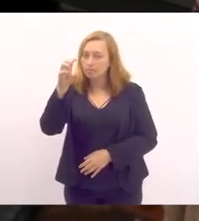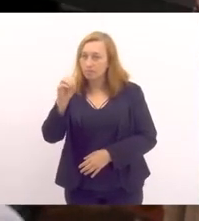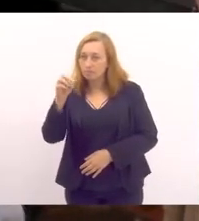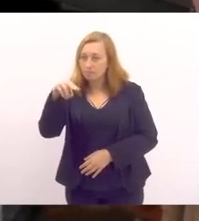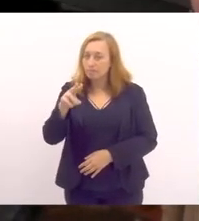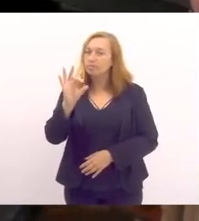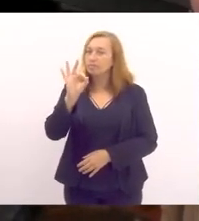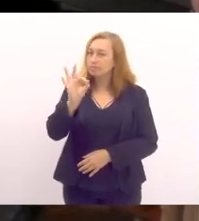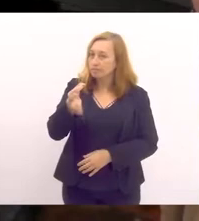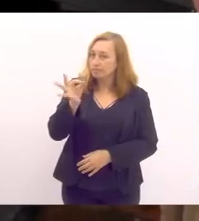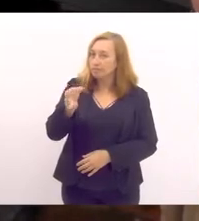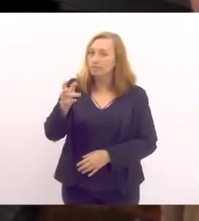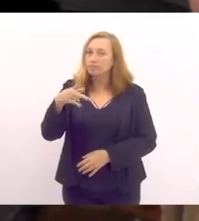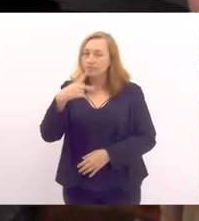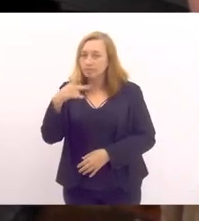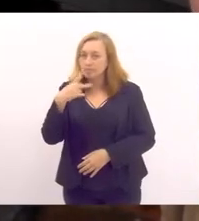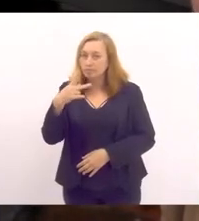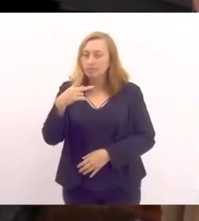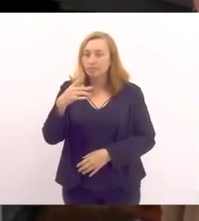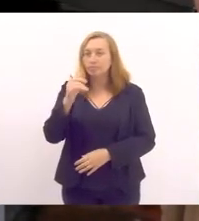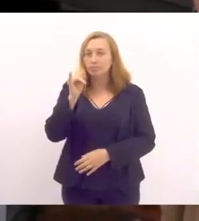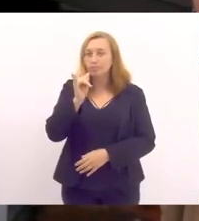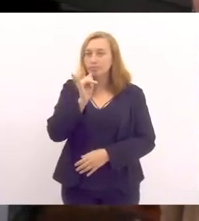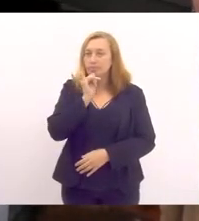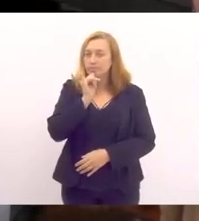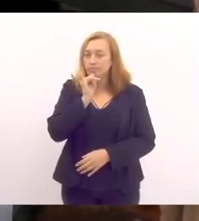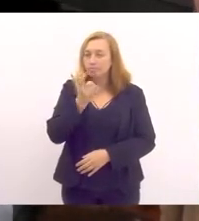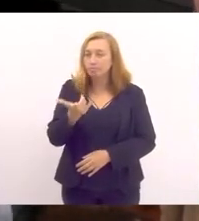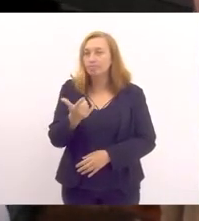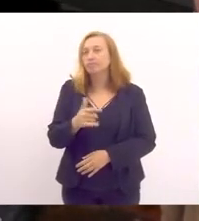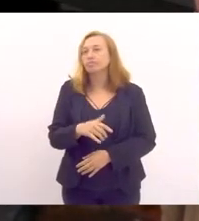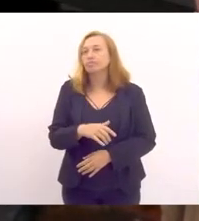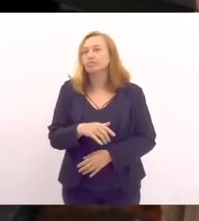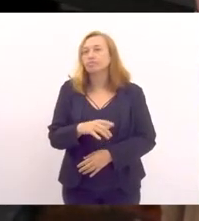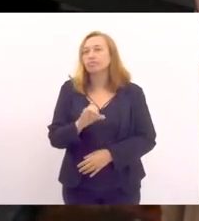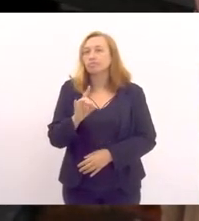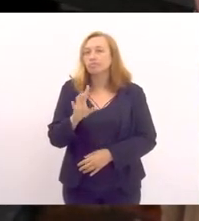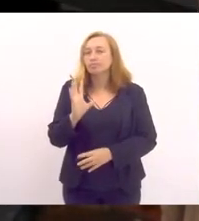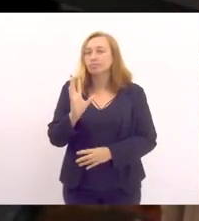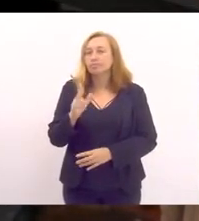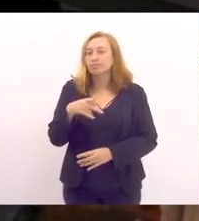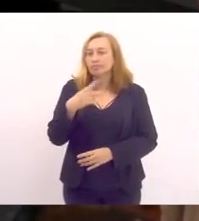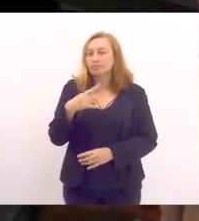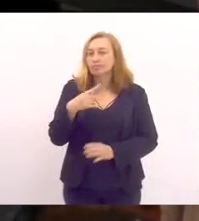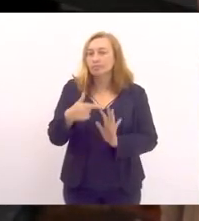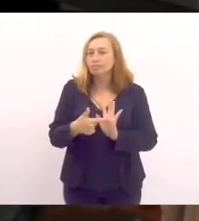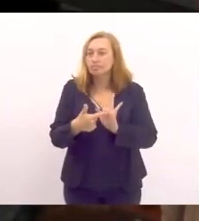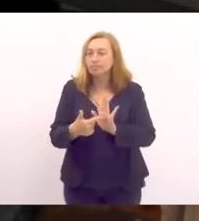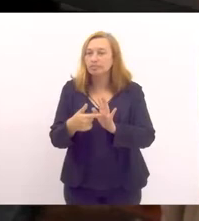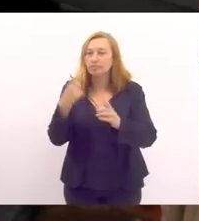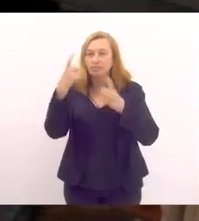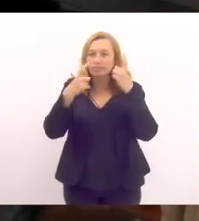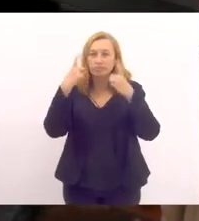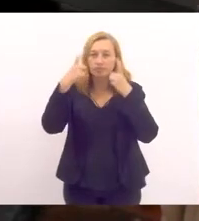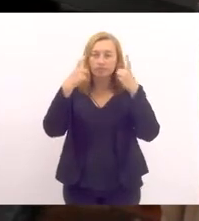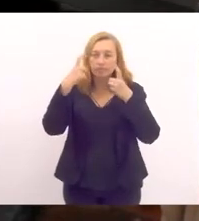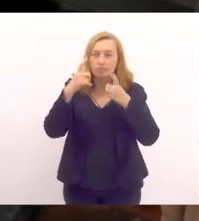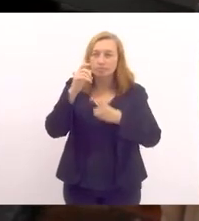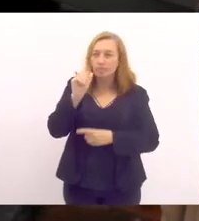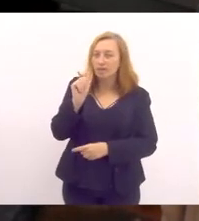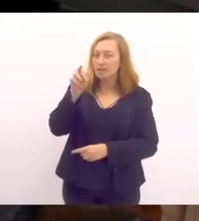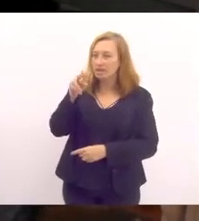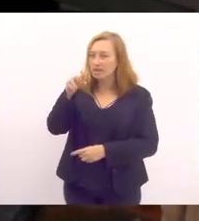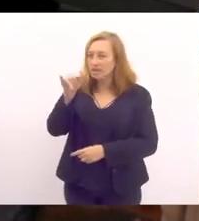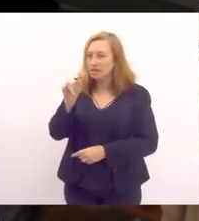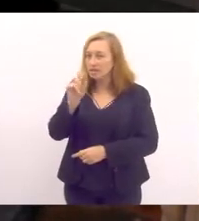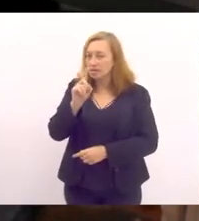colocado exatamente o exemplo. Estou só fazendo esse comentário para mostrar que a preocupação da Adriana não é